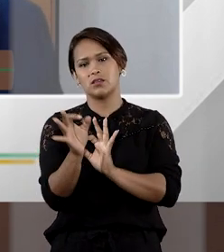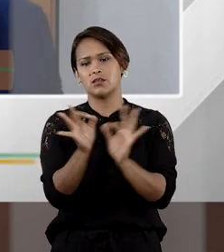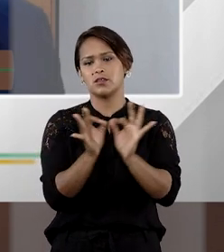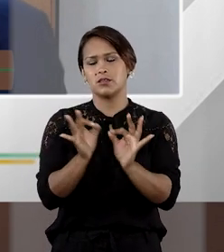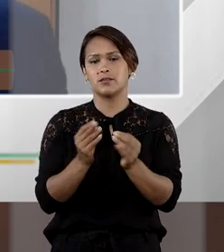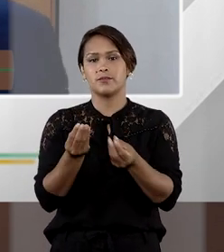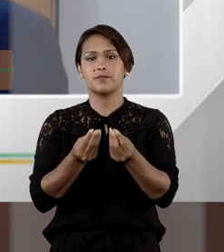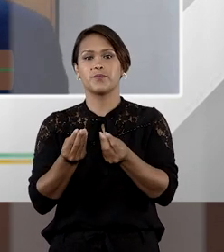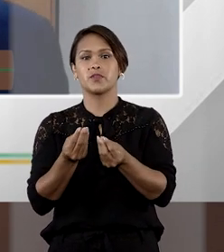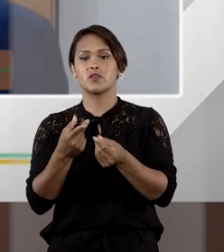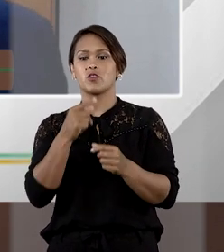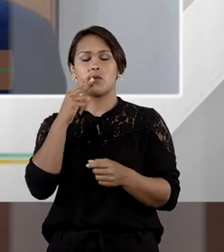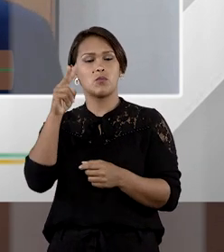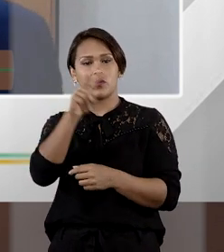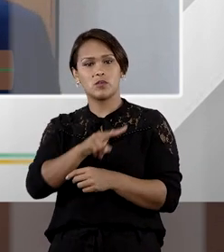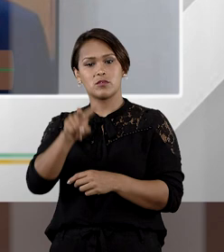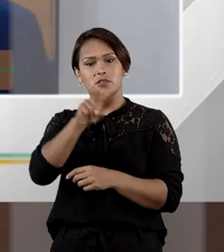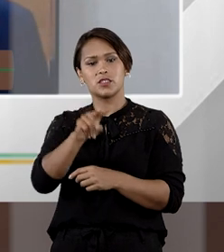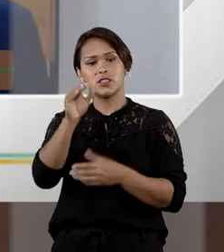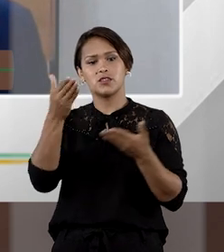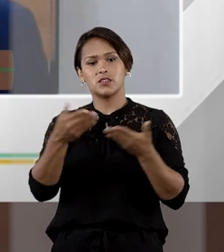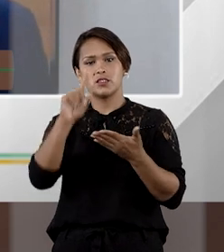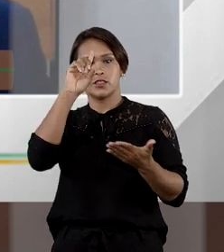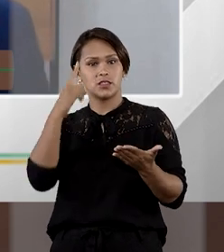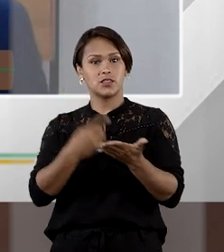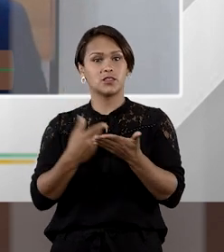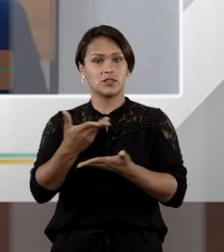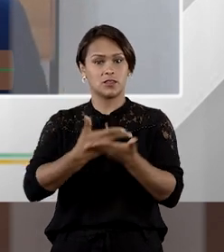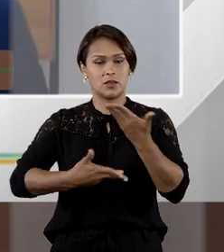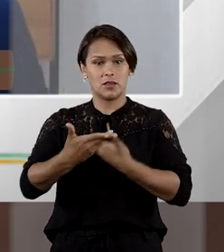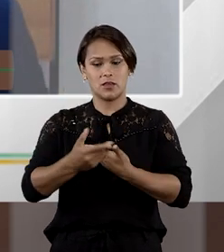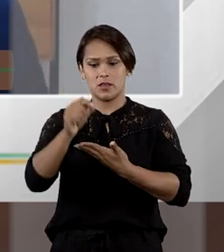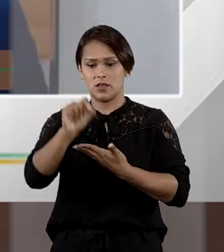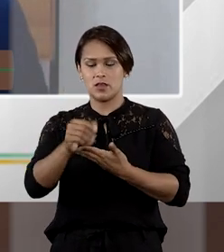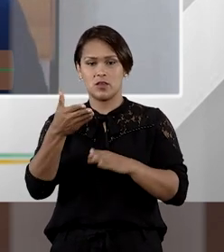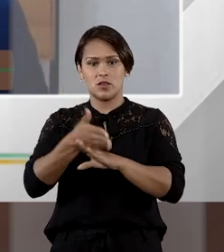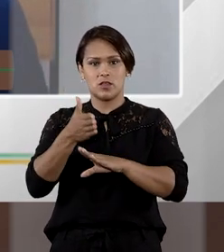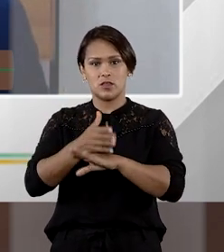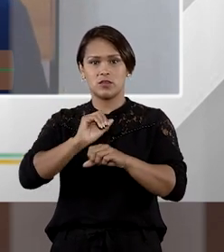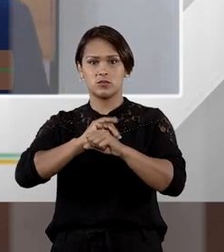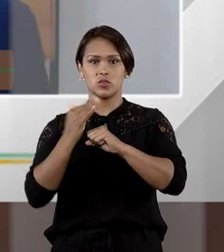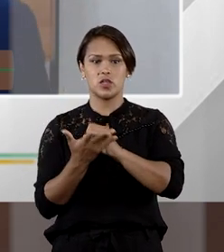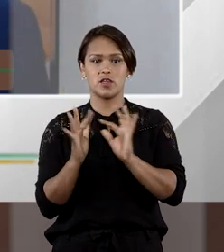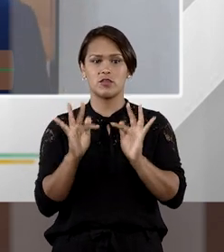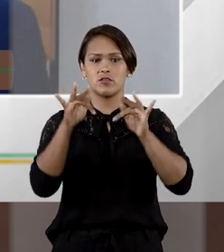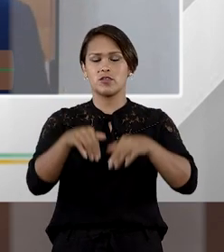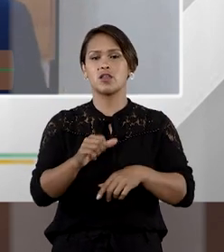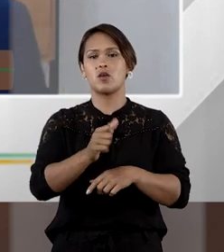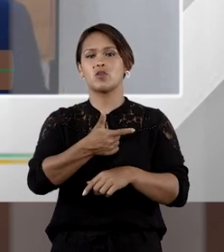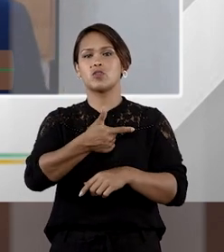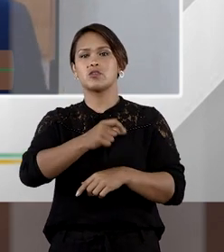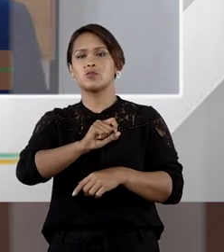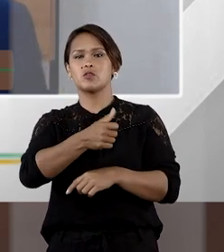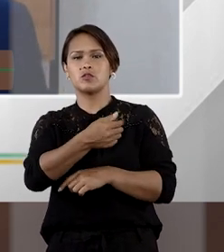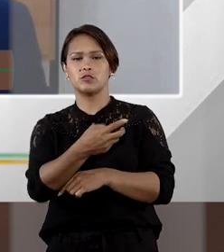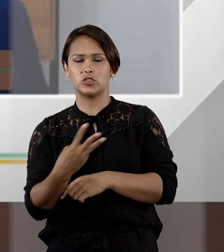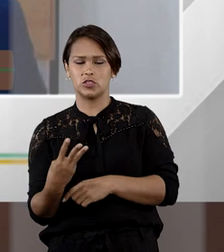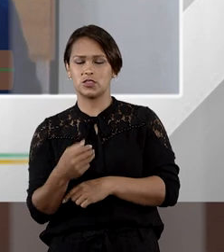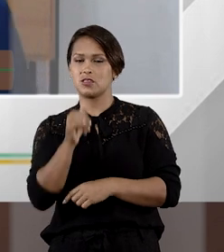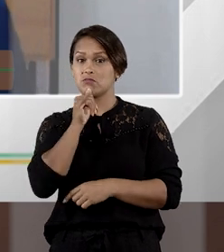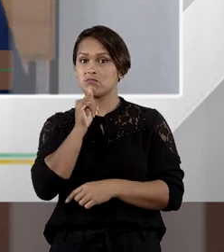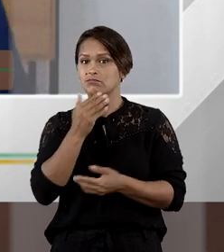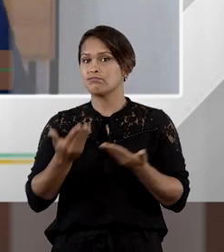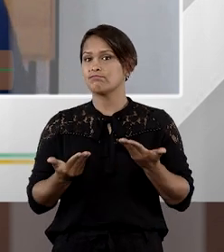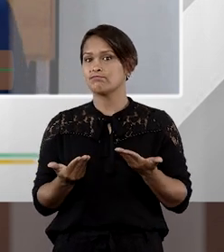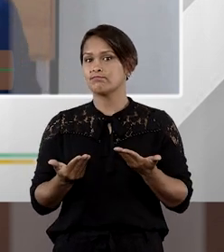Como é que vai ser vista essa nossa participação em final de 2023? Não